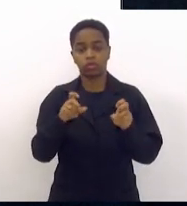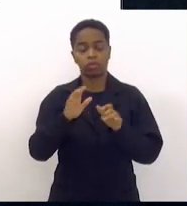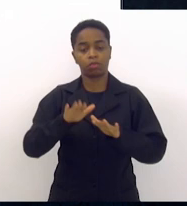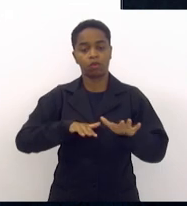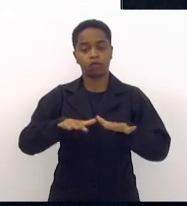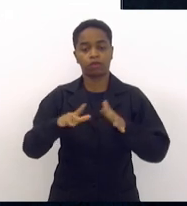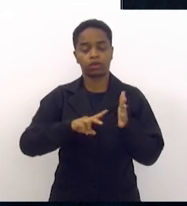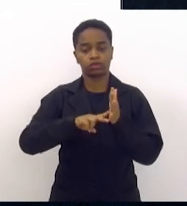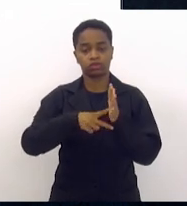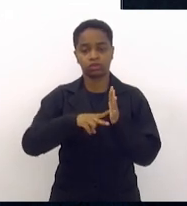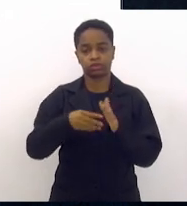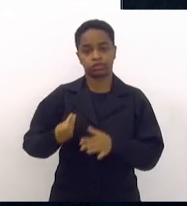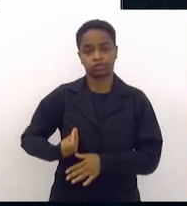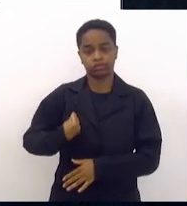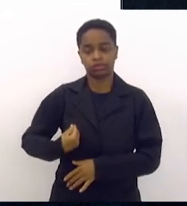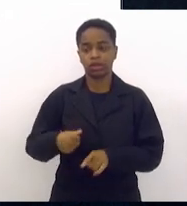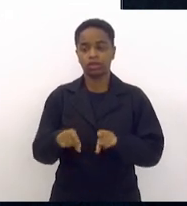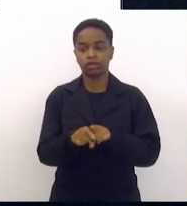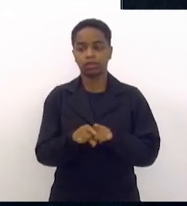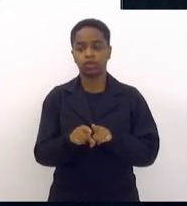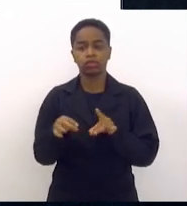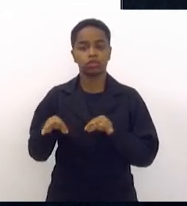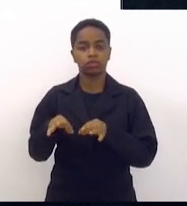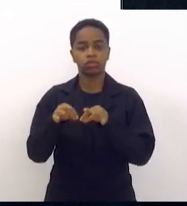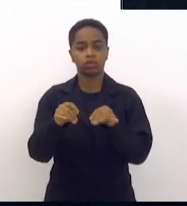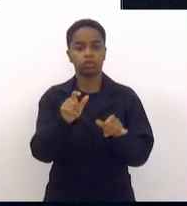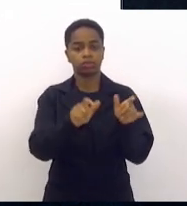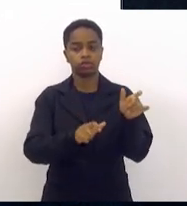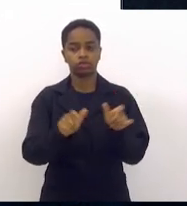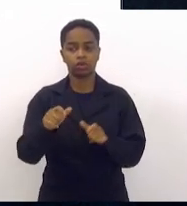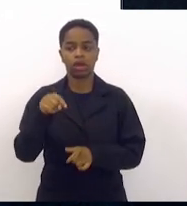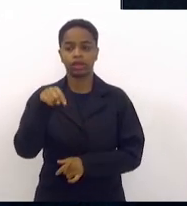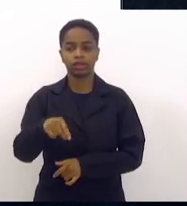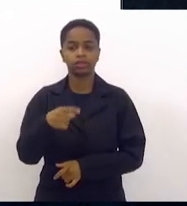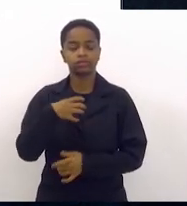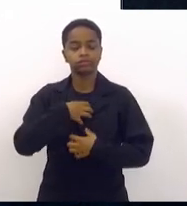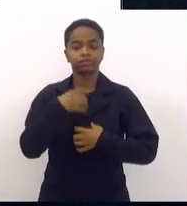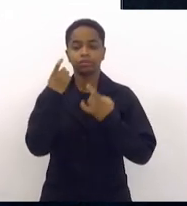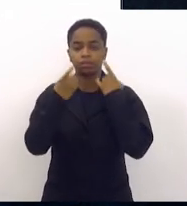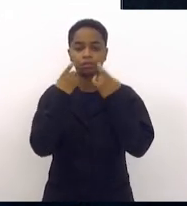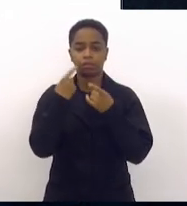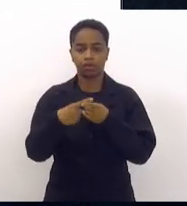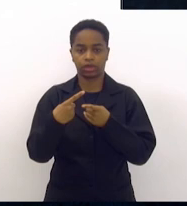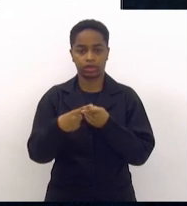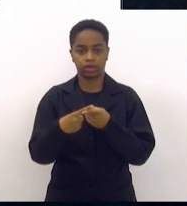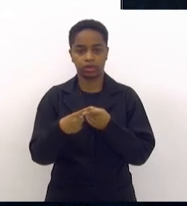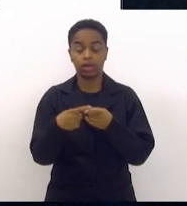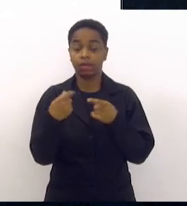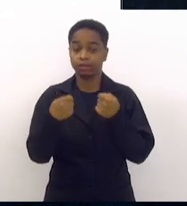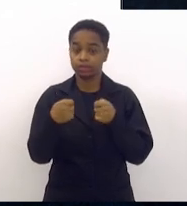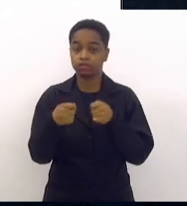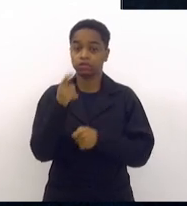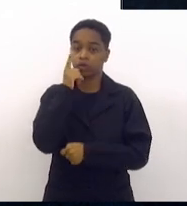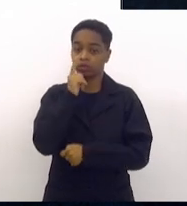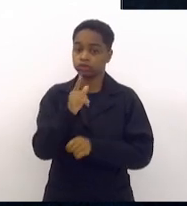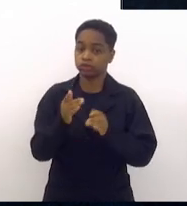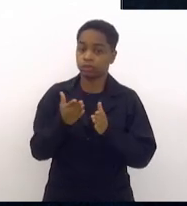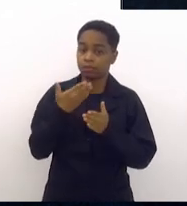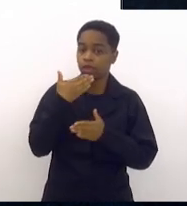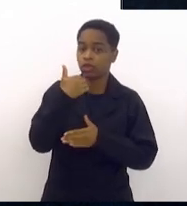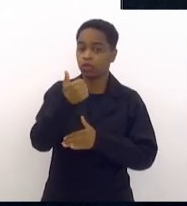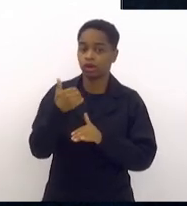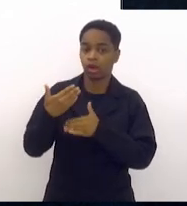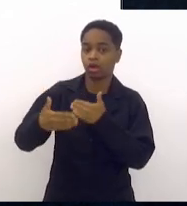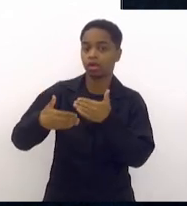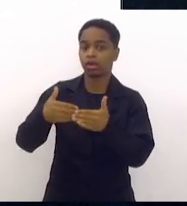presente a todo mundo que tá aqui tem essa preocupação que é Ok vamos recuperar a indústria naval vamos gerar